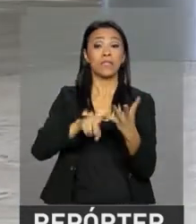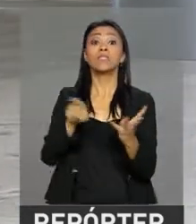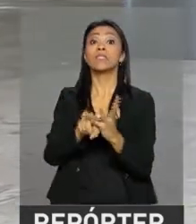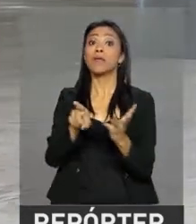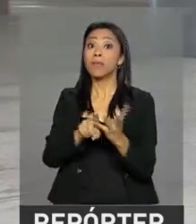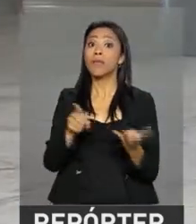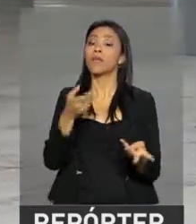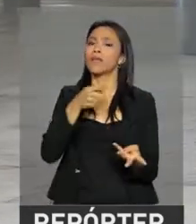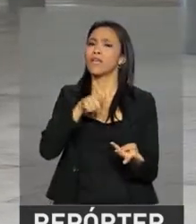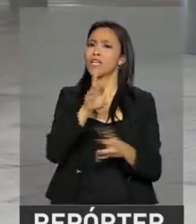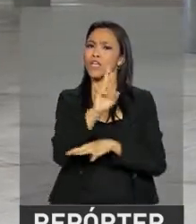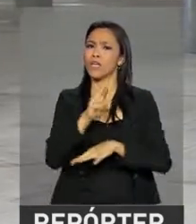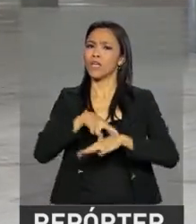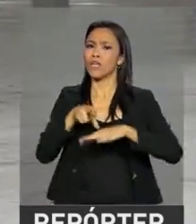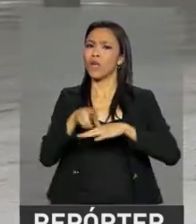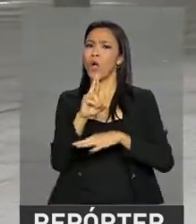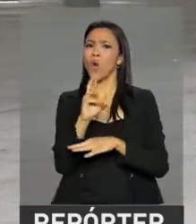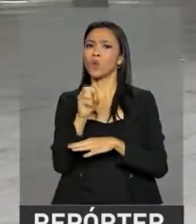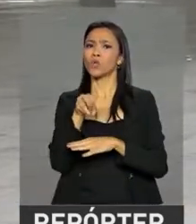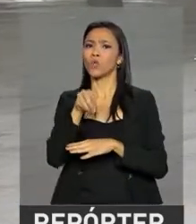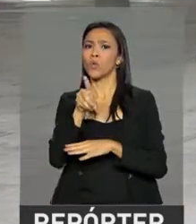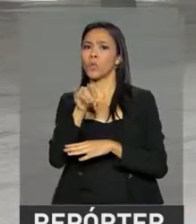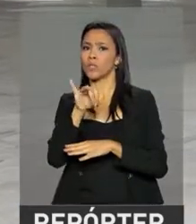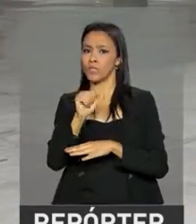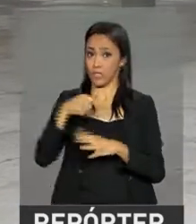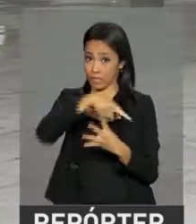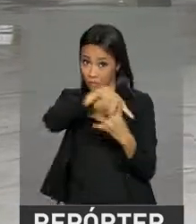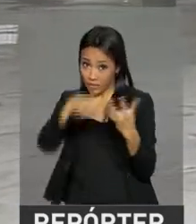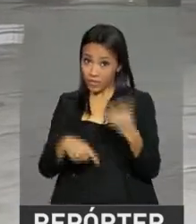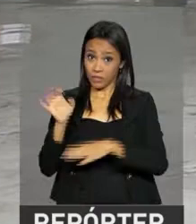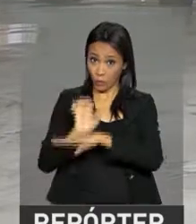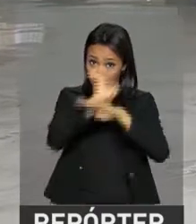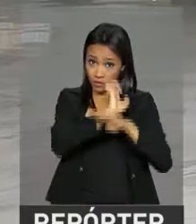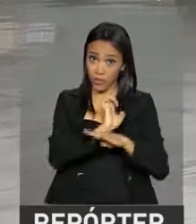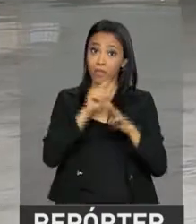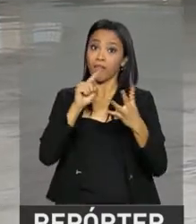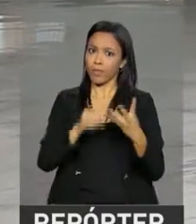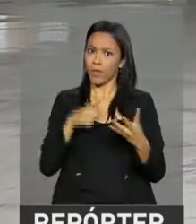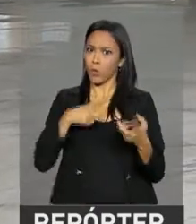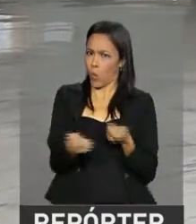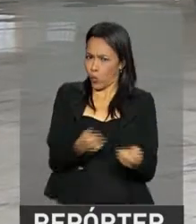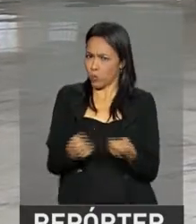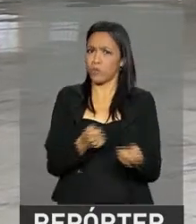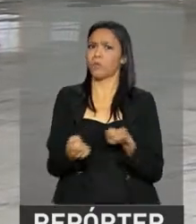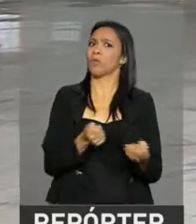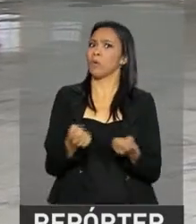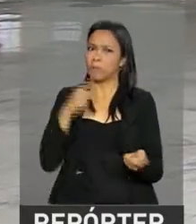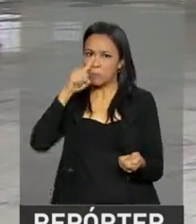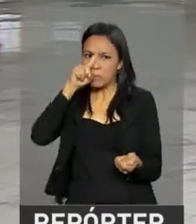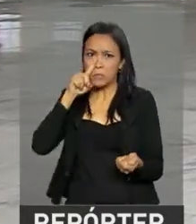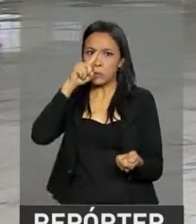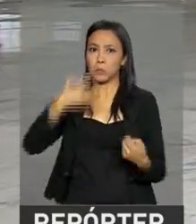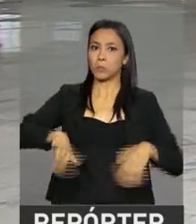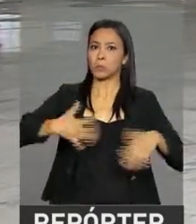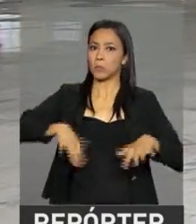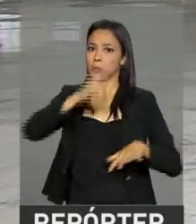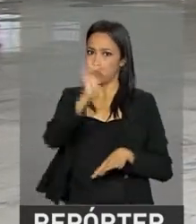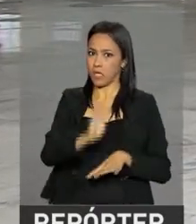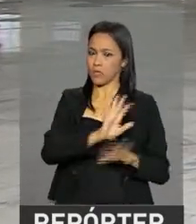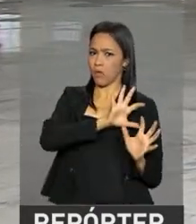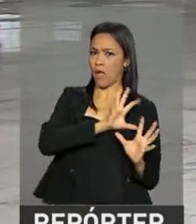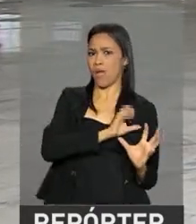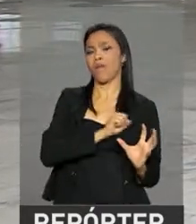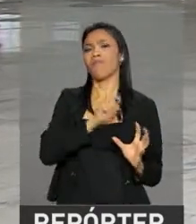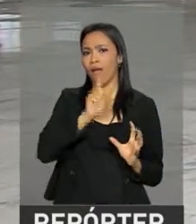Velho, em Rondônia. Nesses presídios, há um controle mais rígido dos detentos e os presos mais perigosos do país são enviados